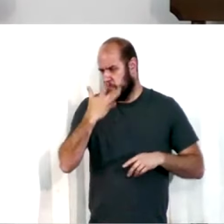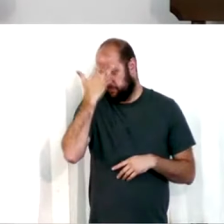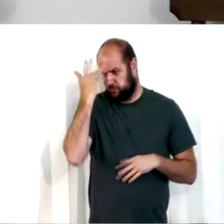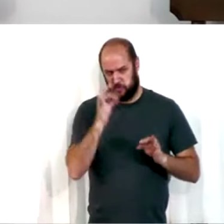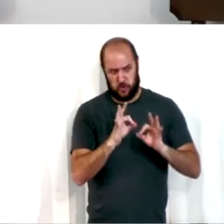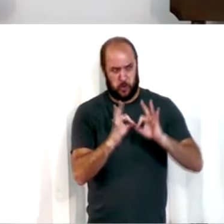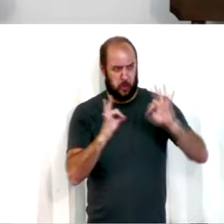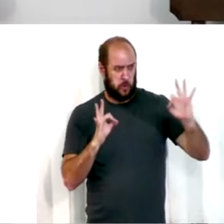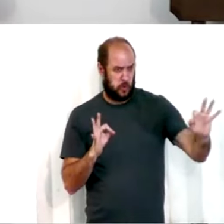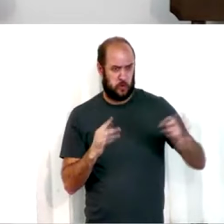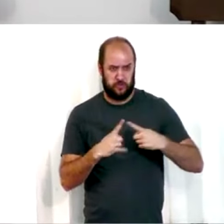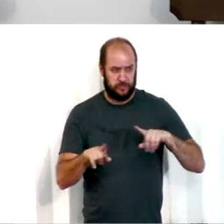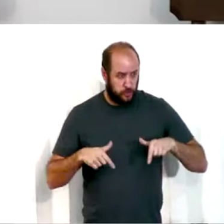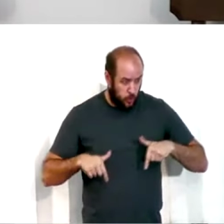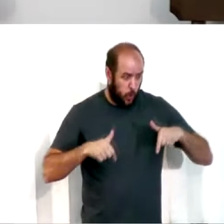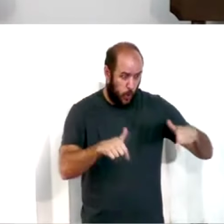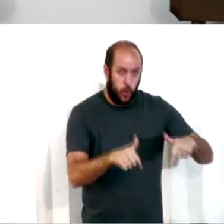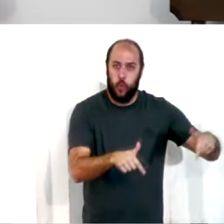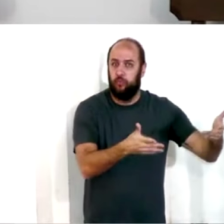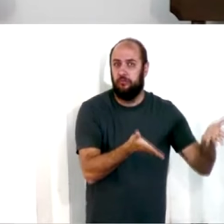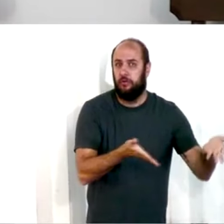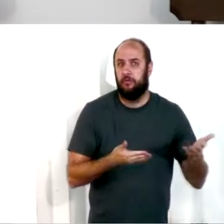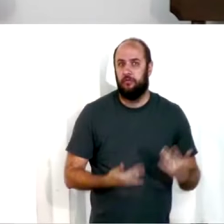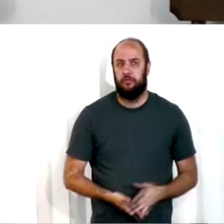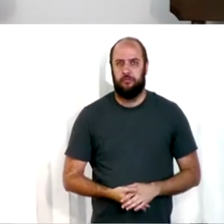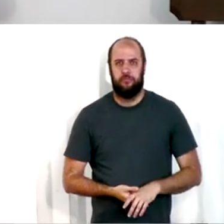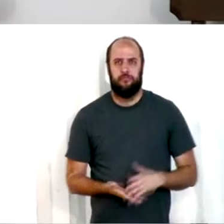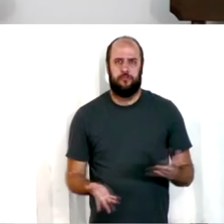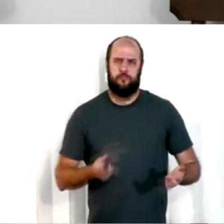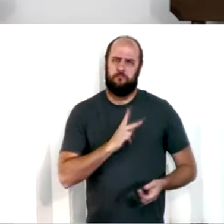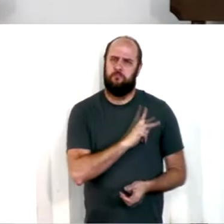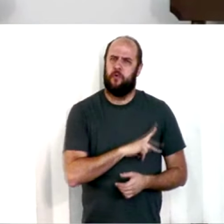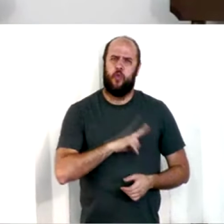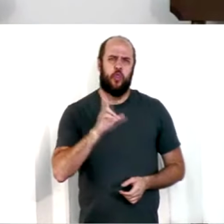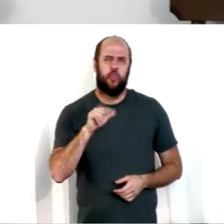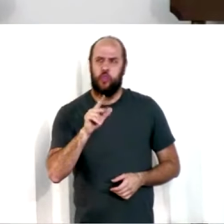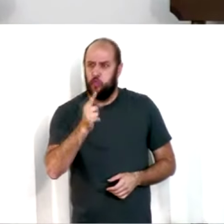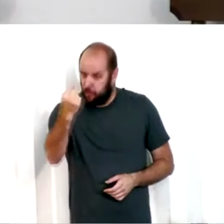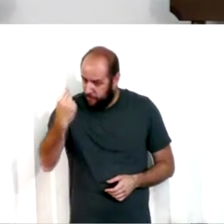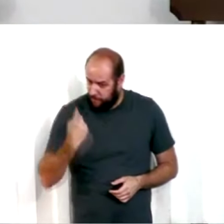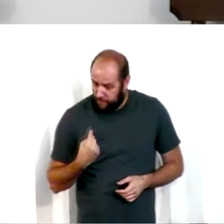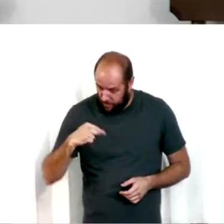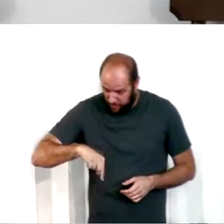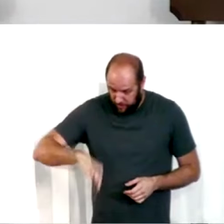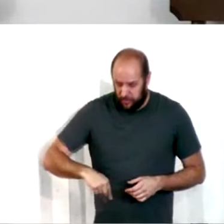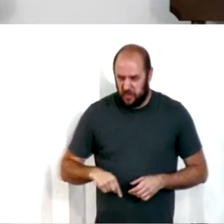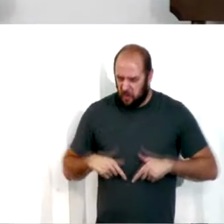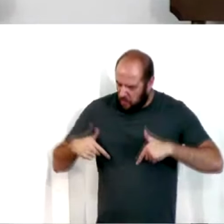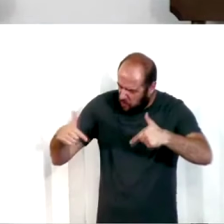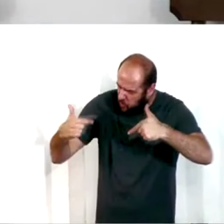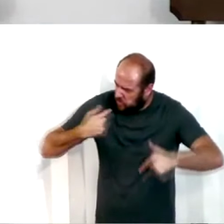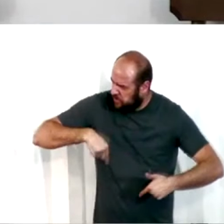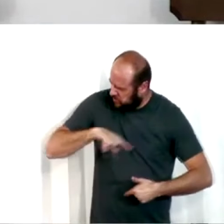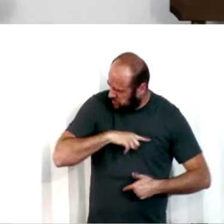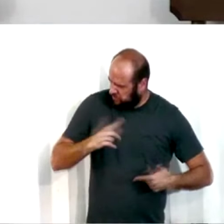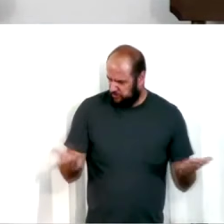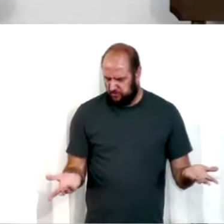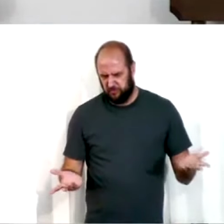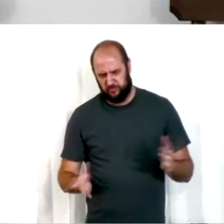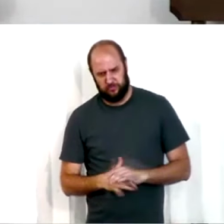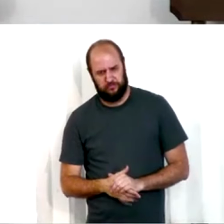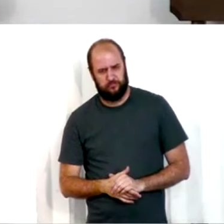de outra pessoa e batalhar por ela? Poxa vida, Paulo nunca nem pisou aqui na igreja e batalha pela gente? É possível isso?